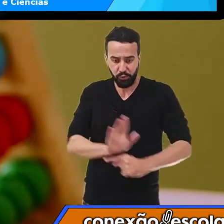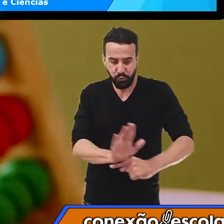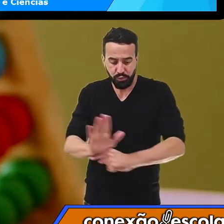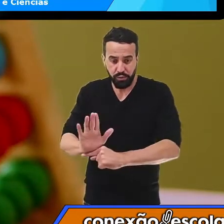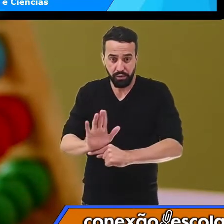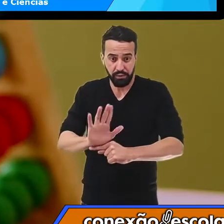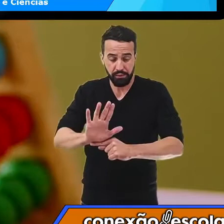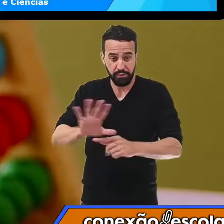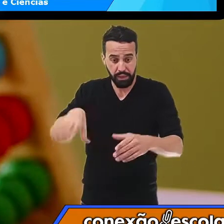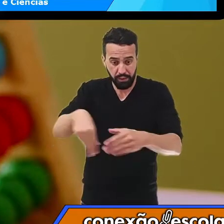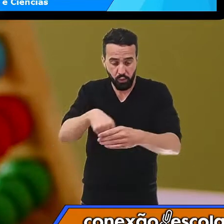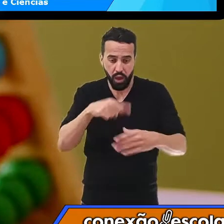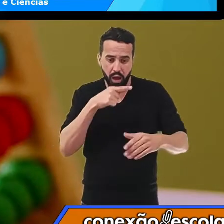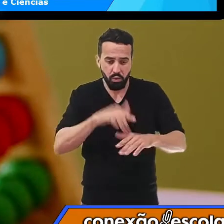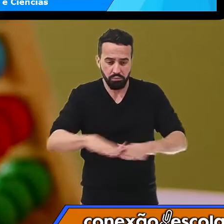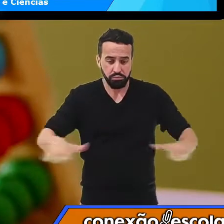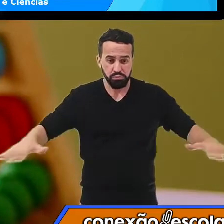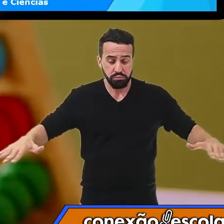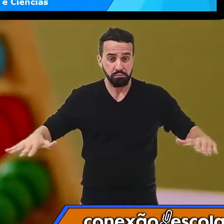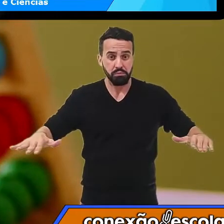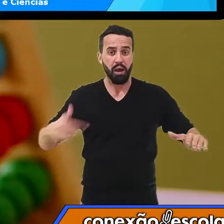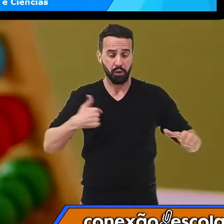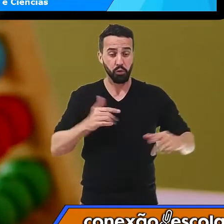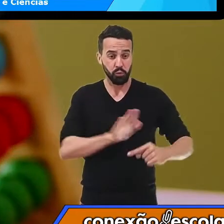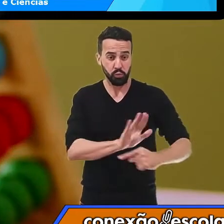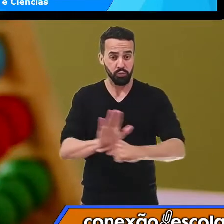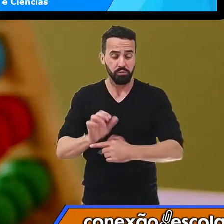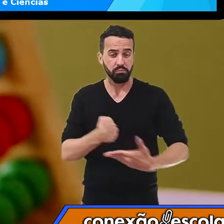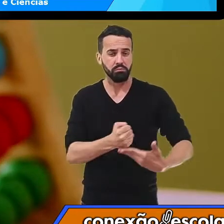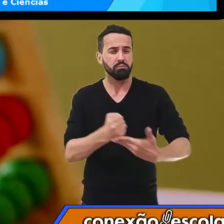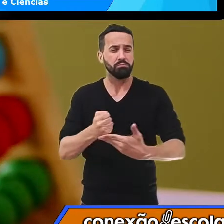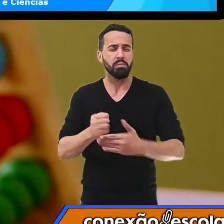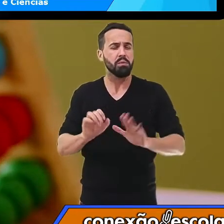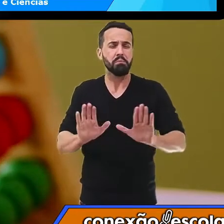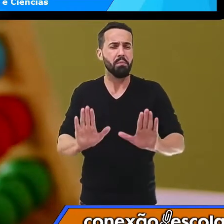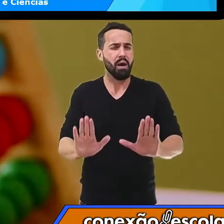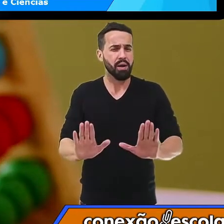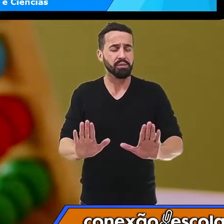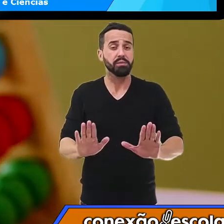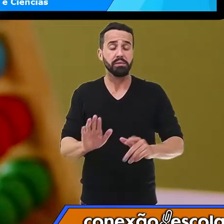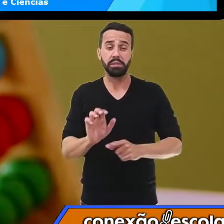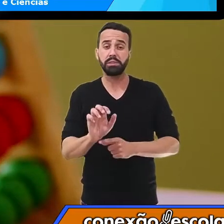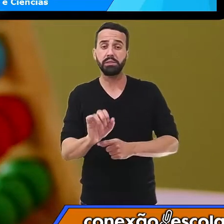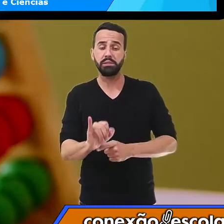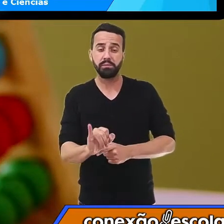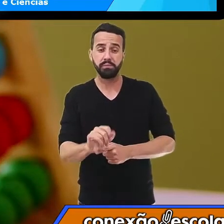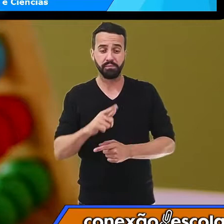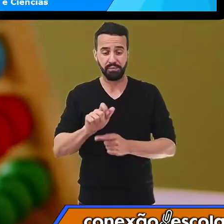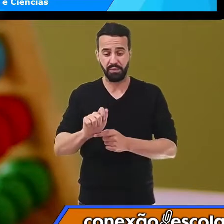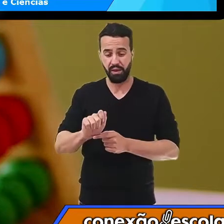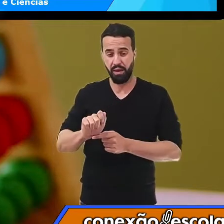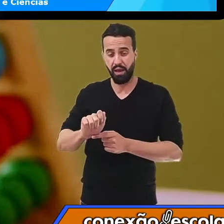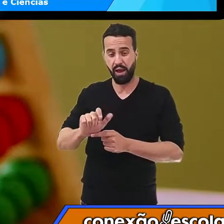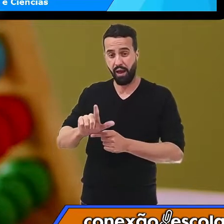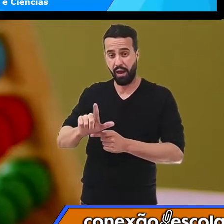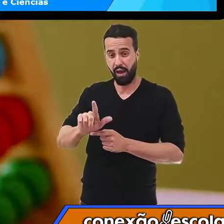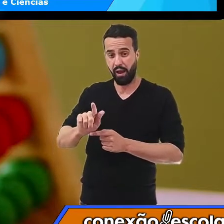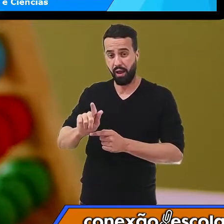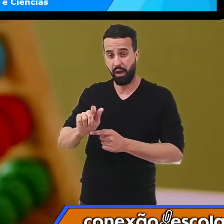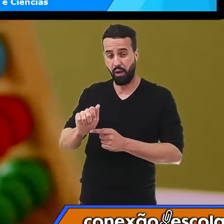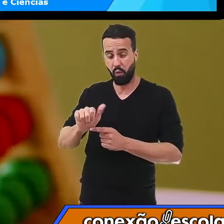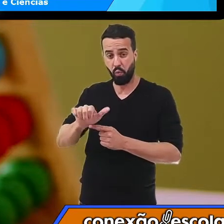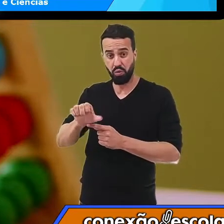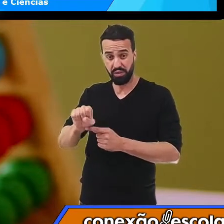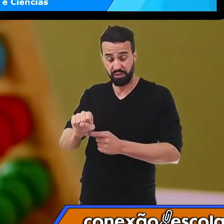oxigênio que nós precisamos. Então, se as algas marinhas, os plânctons